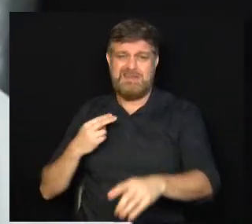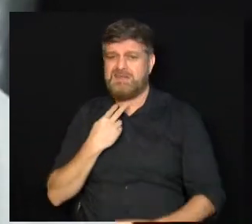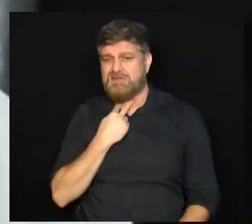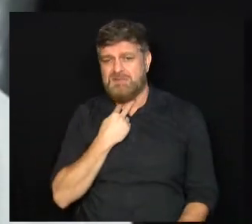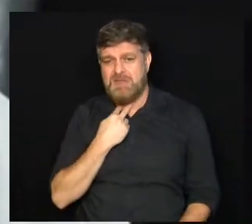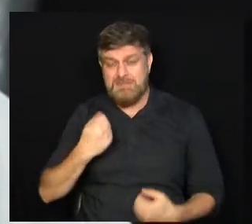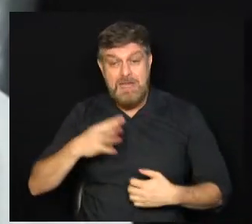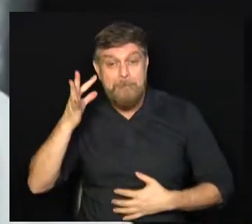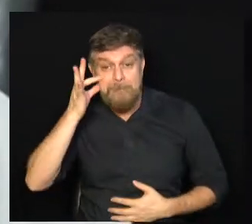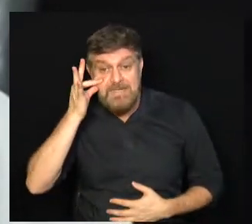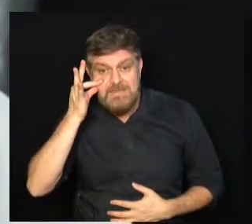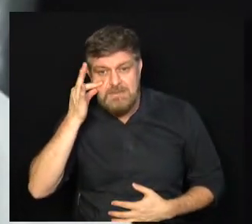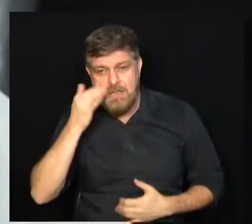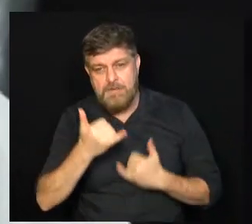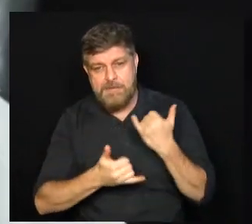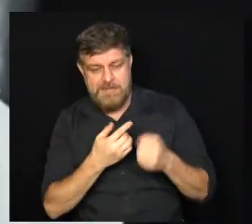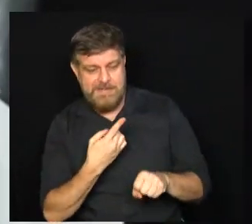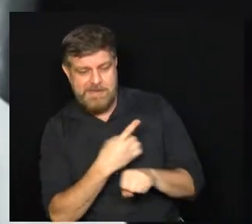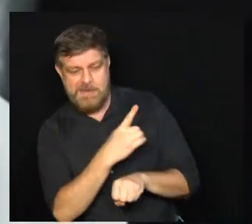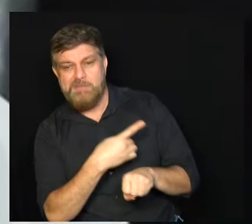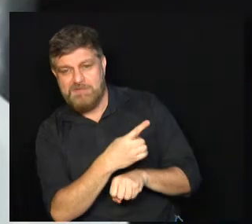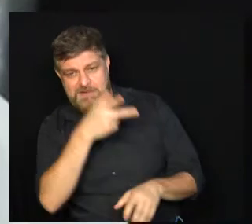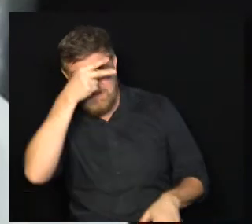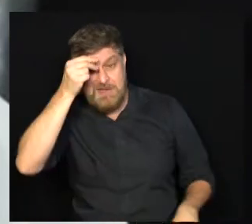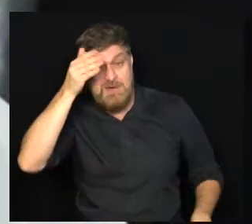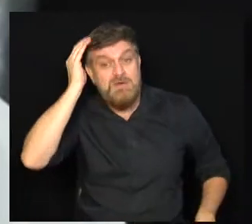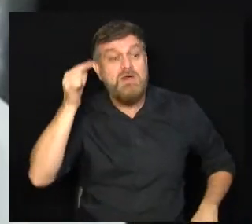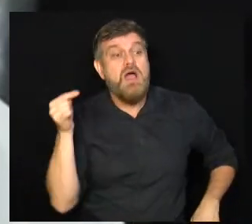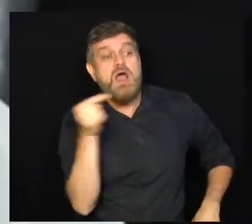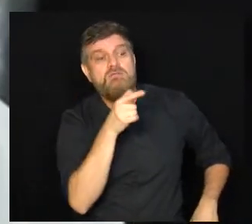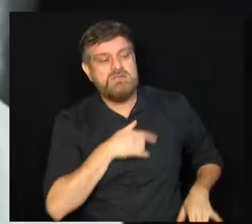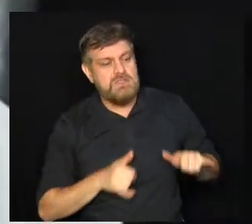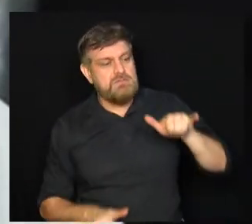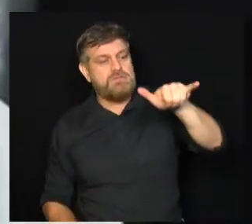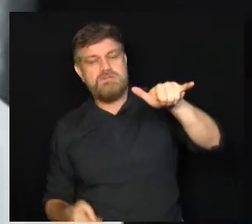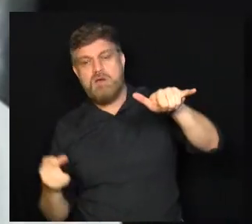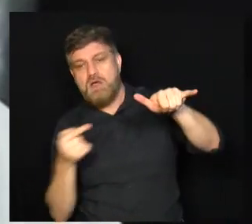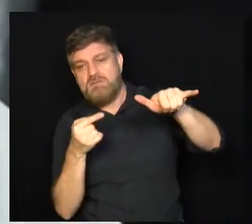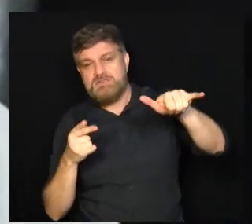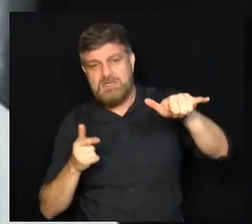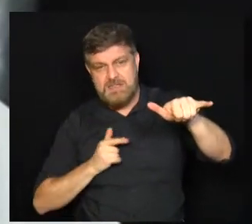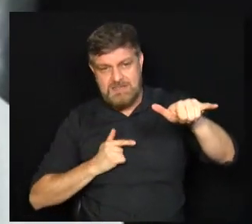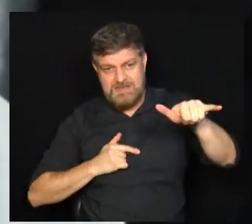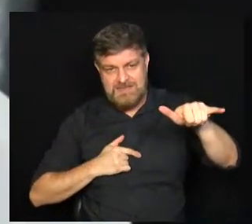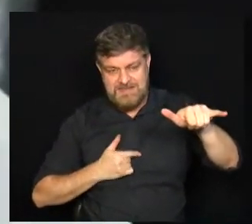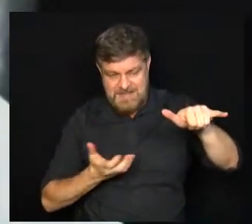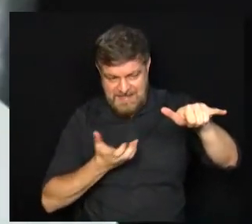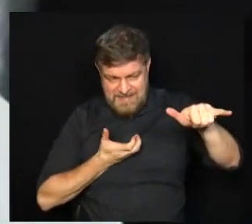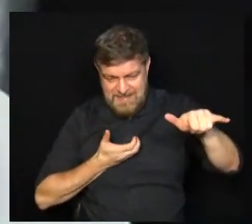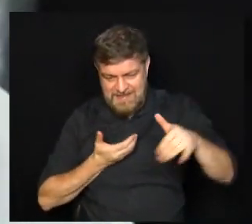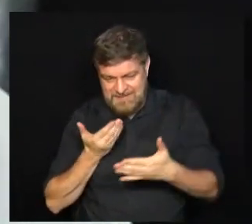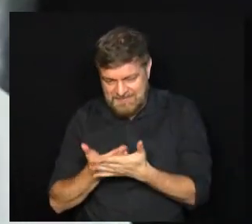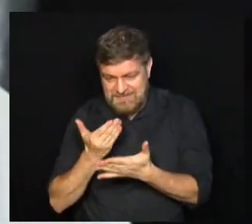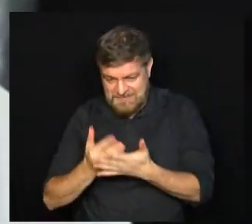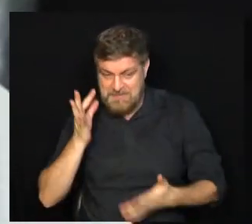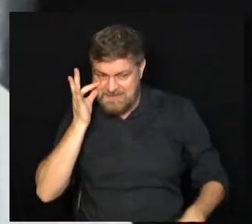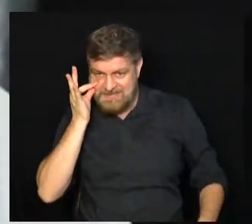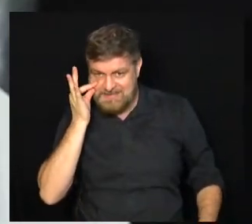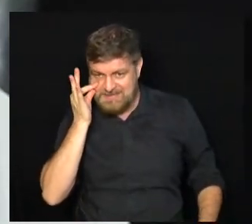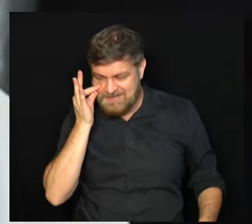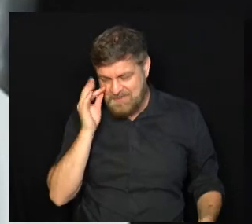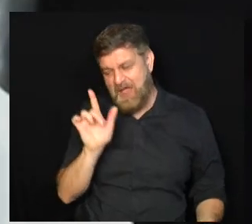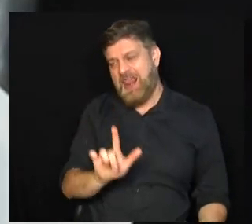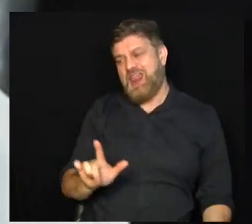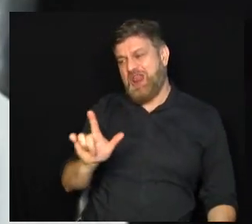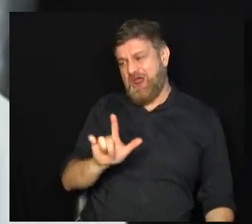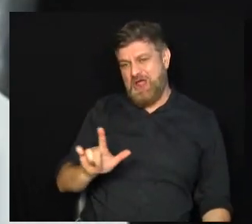eu brinquei com o prefeito, disse assim, se o senhor passar mal a bordo, o senhor vai preferir que a aula tenha sido presencial. E é óbvio, né? Não só